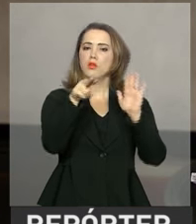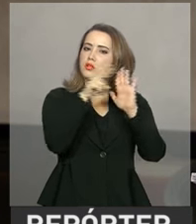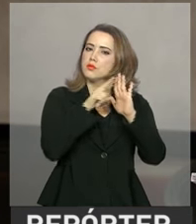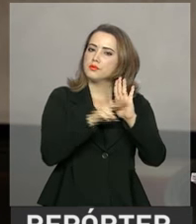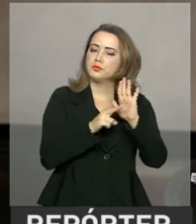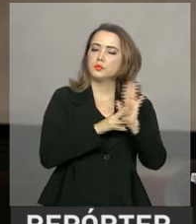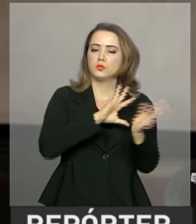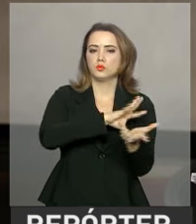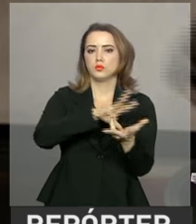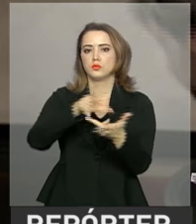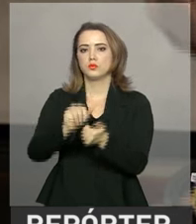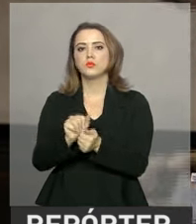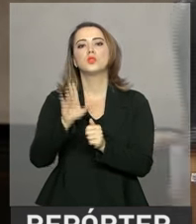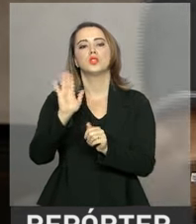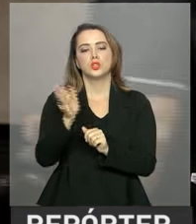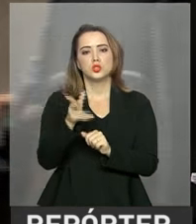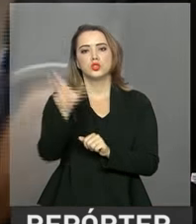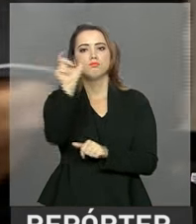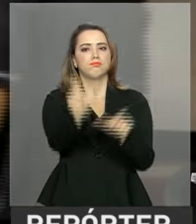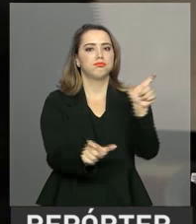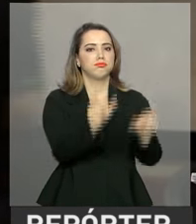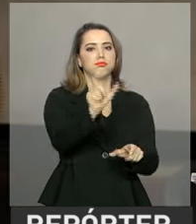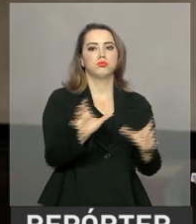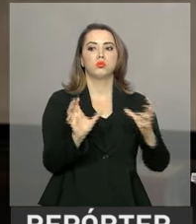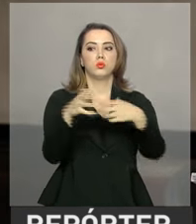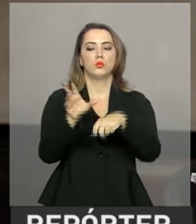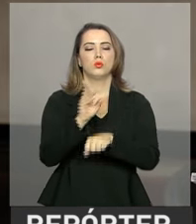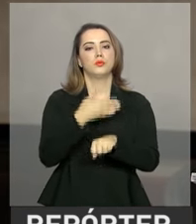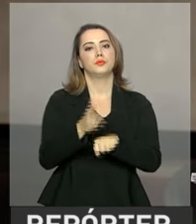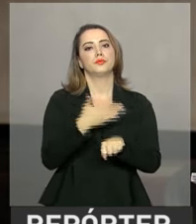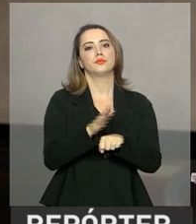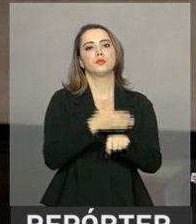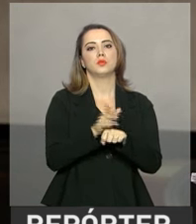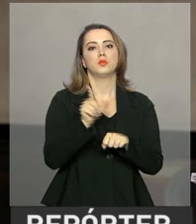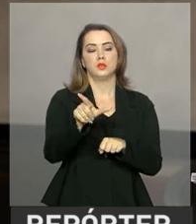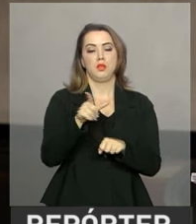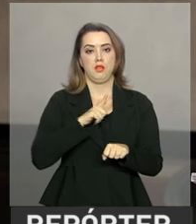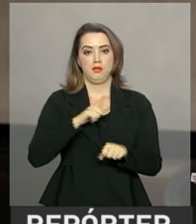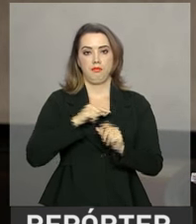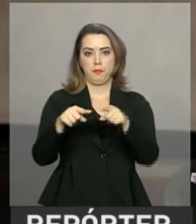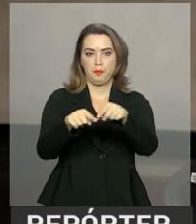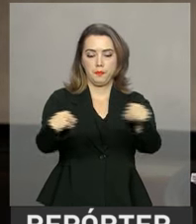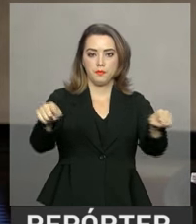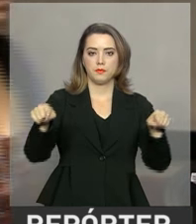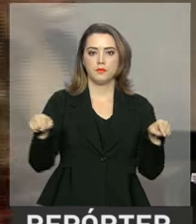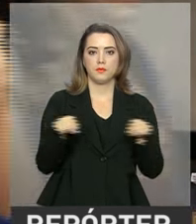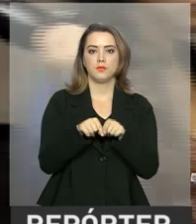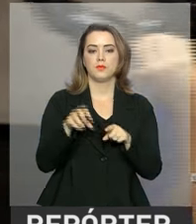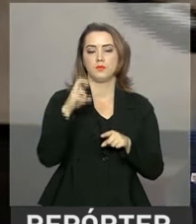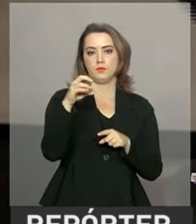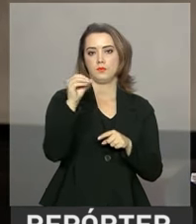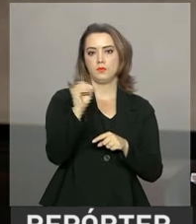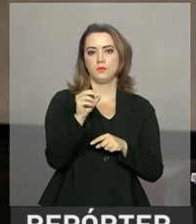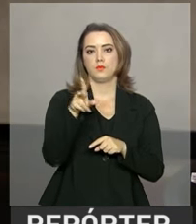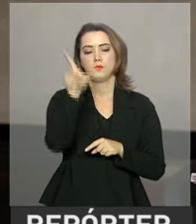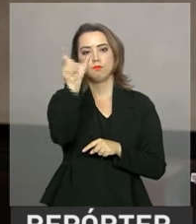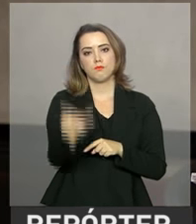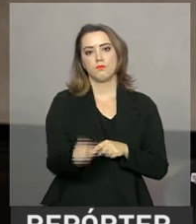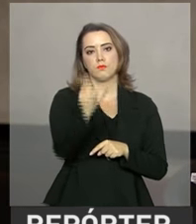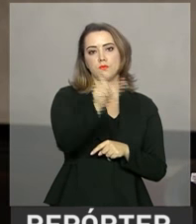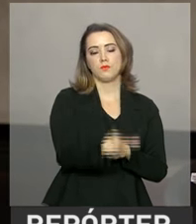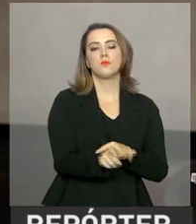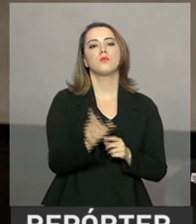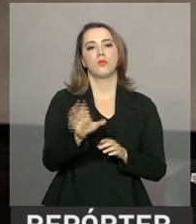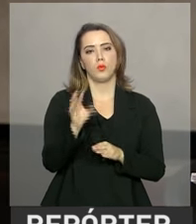internacionais, as equipes estão treinadas para qualquer tipo de evento. Existe uma sala aqui para 50 pacientes